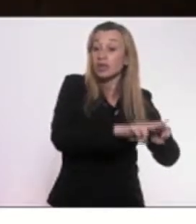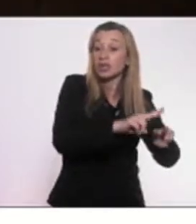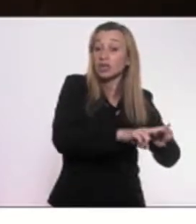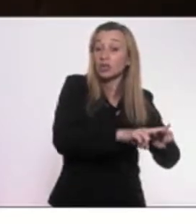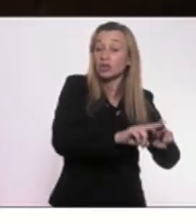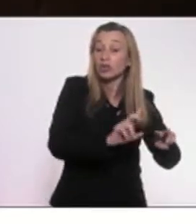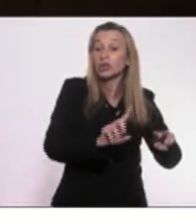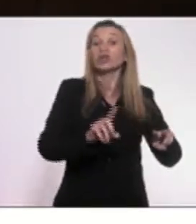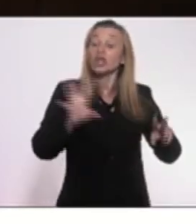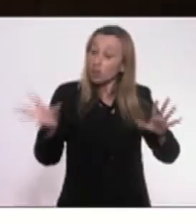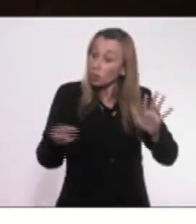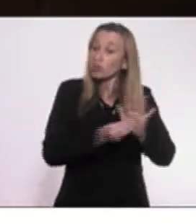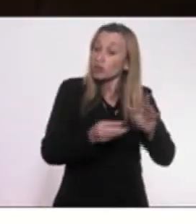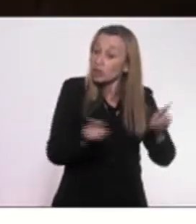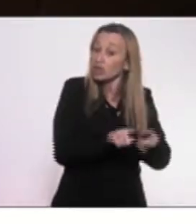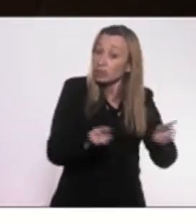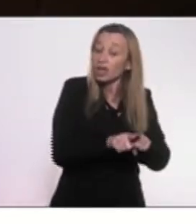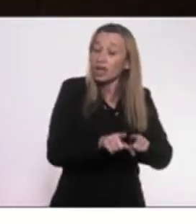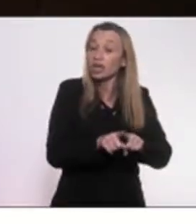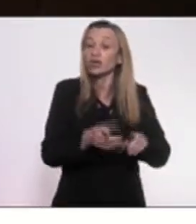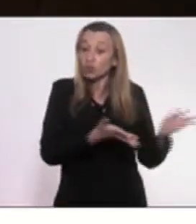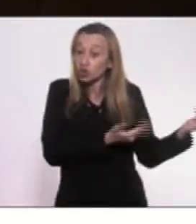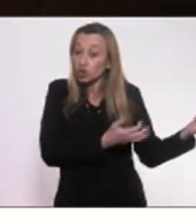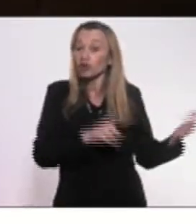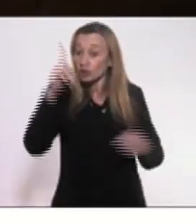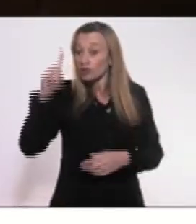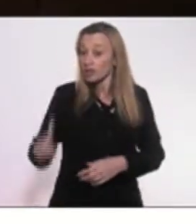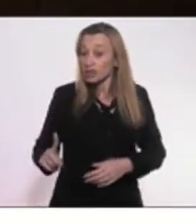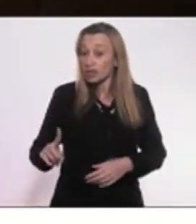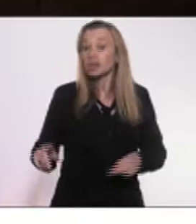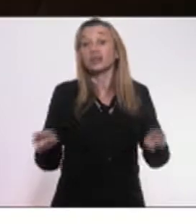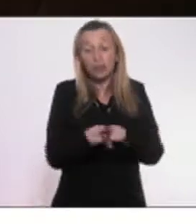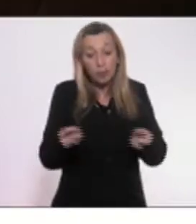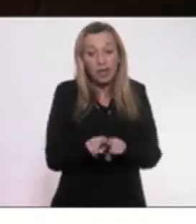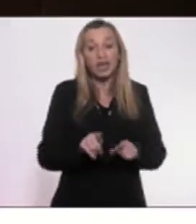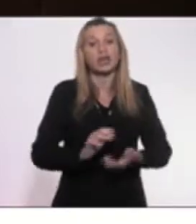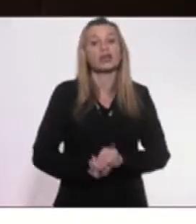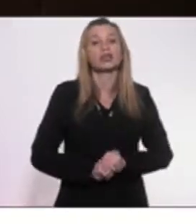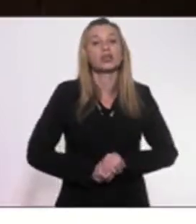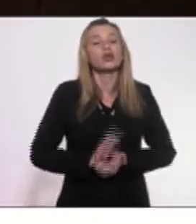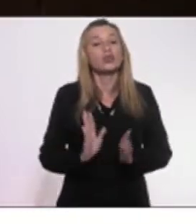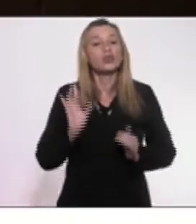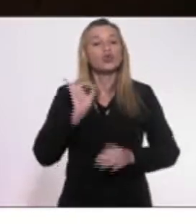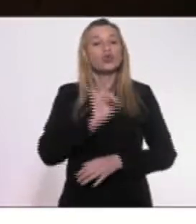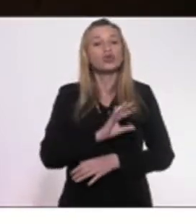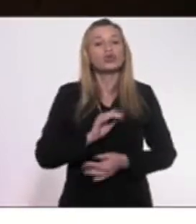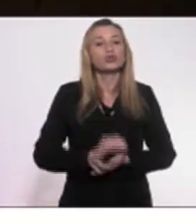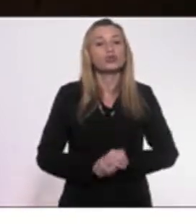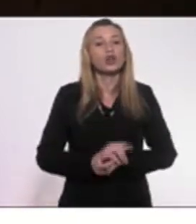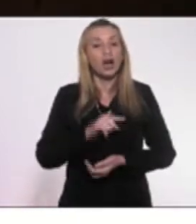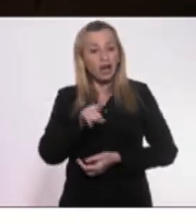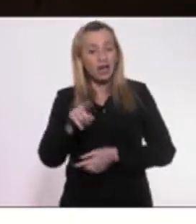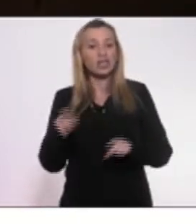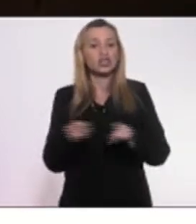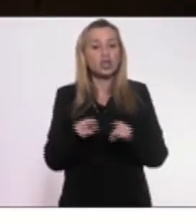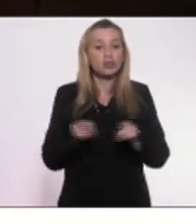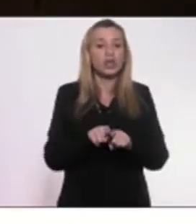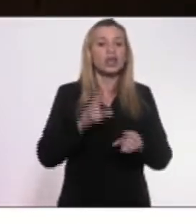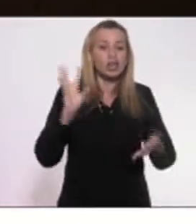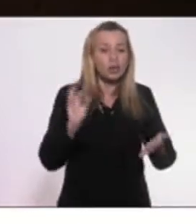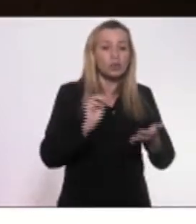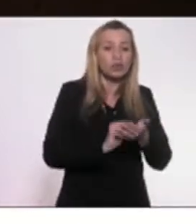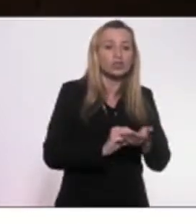também o jovem que apresente algum tipo de deficiência. Além disso, por último, aqueles também incluídos que